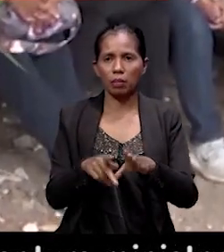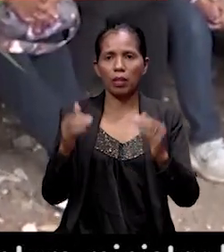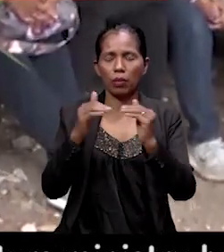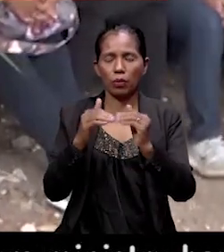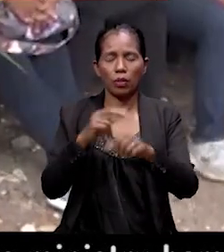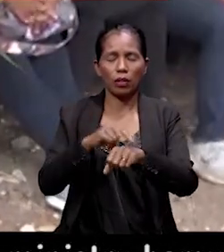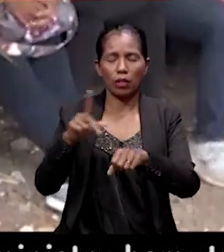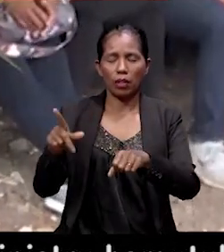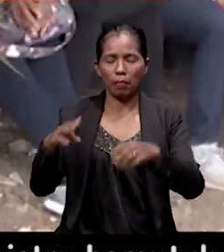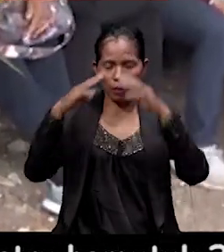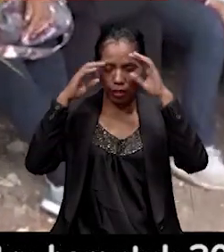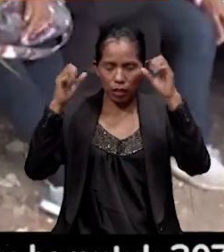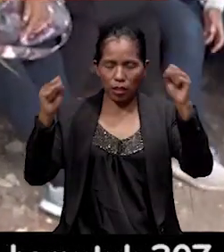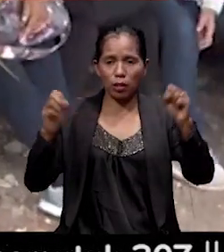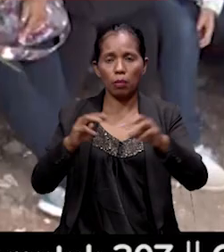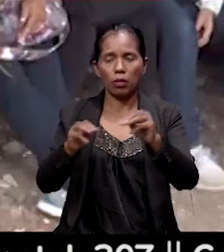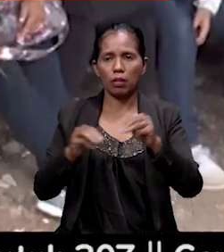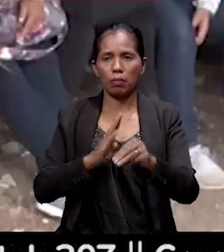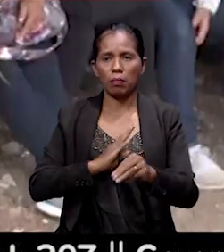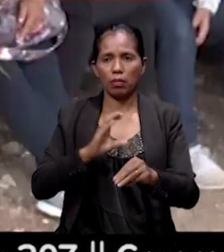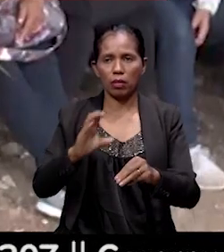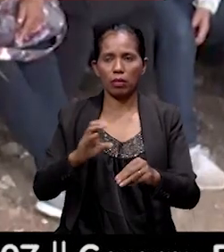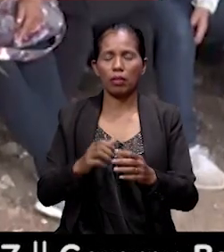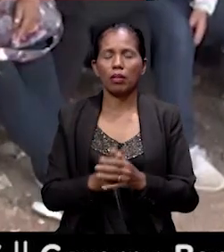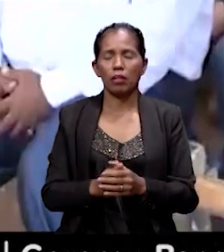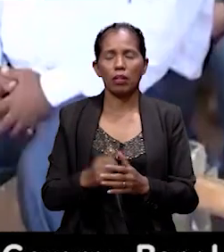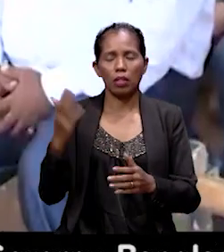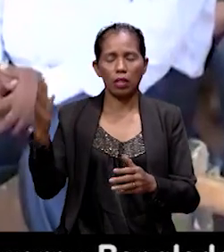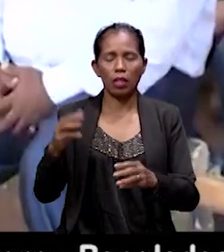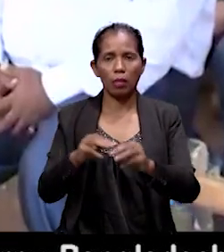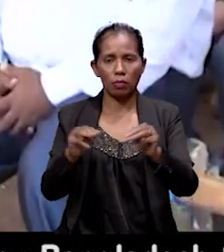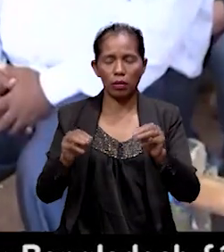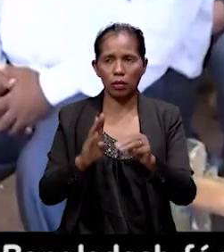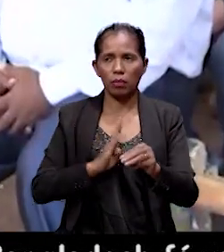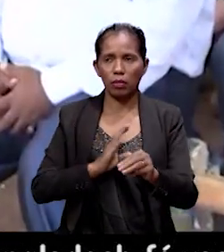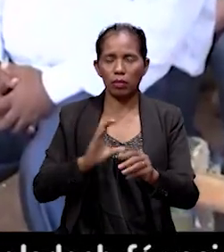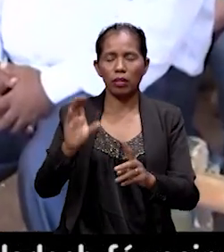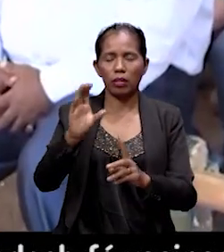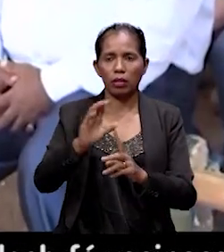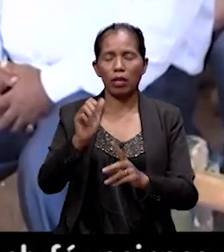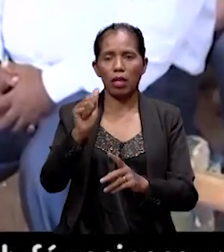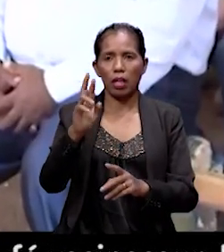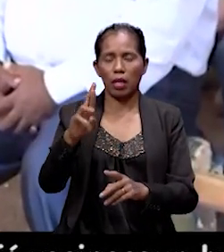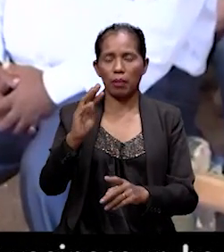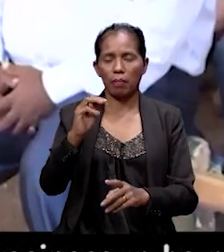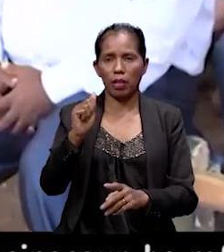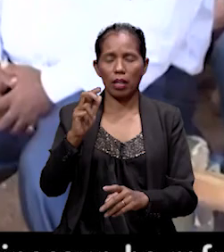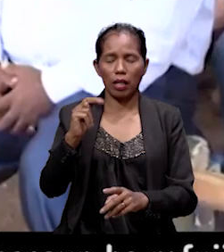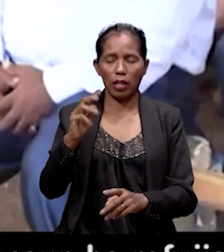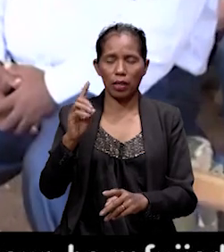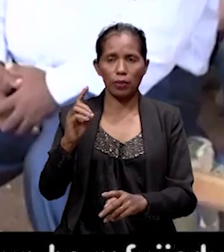presidente autoridade município Baucau comandante penetele município Baucau superintendente Seife Armando Monteiro no membro